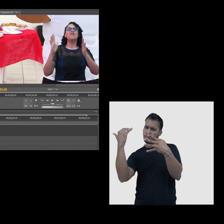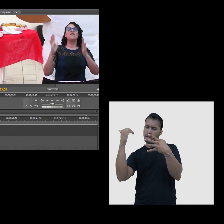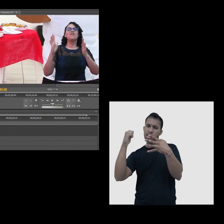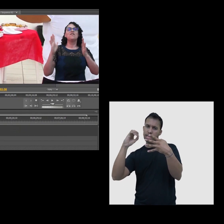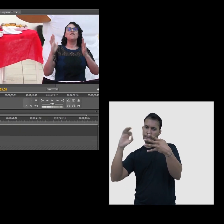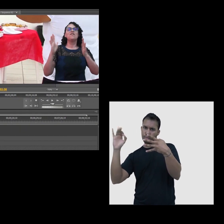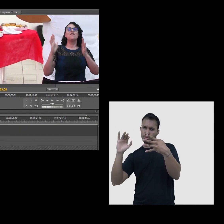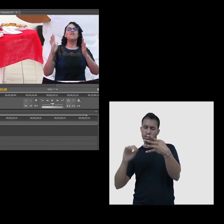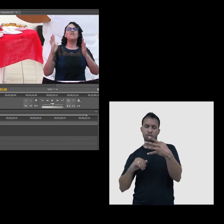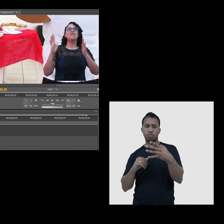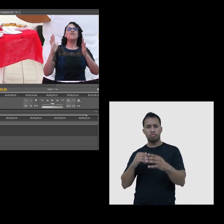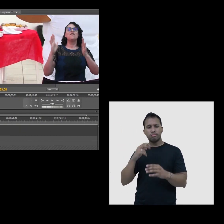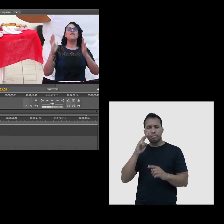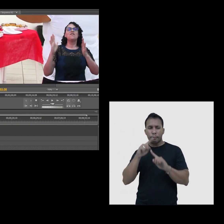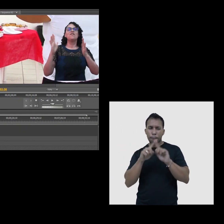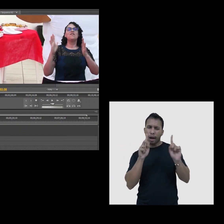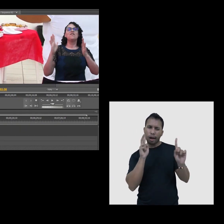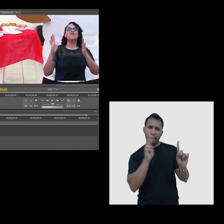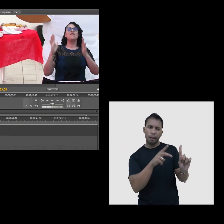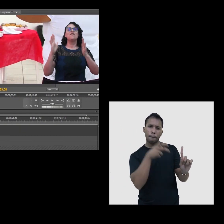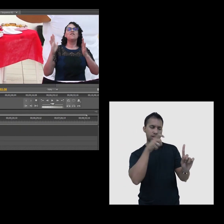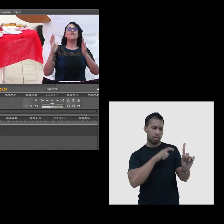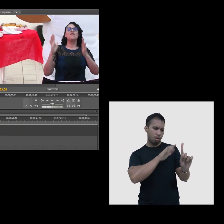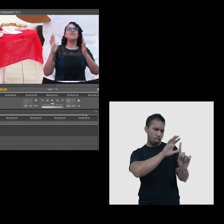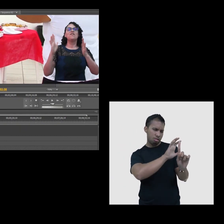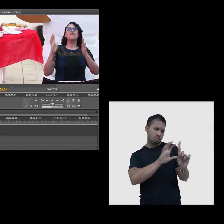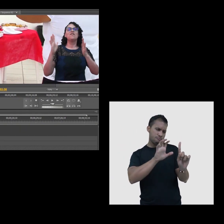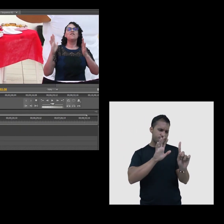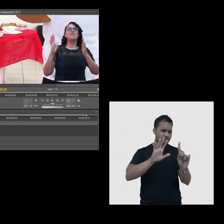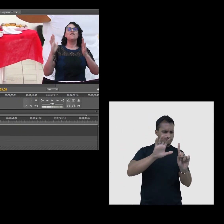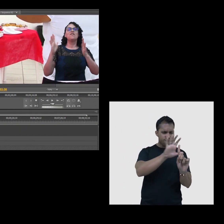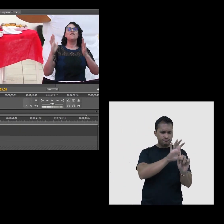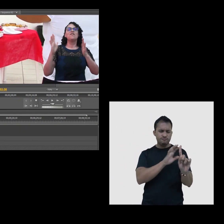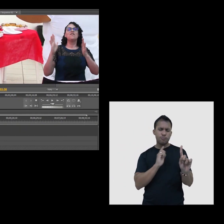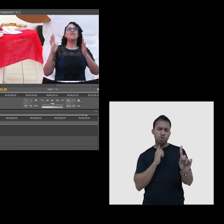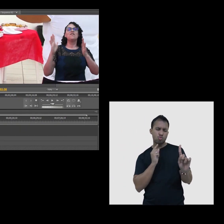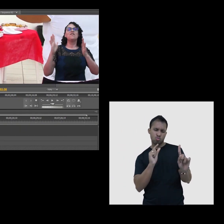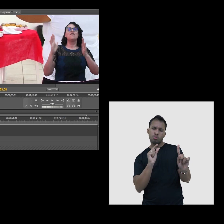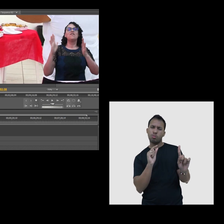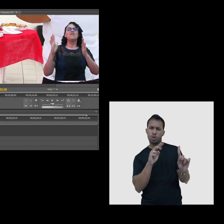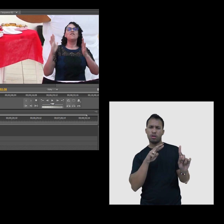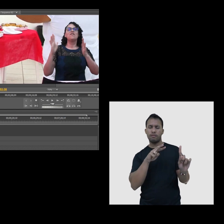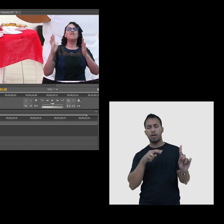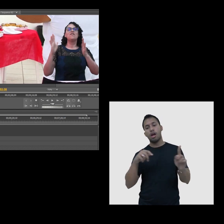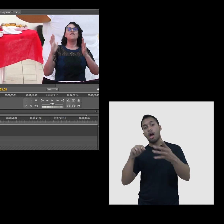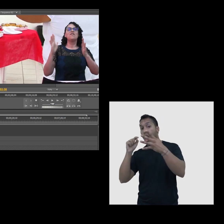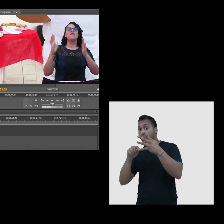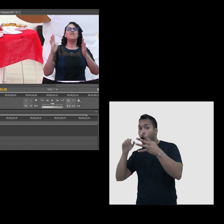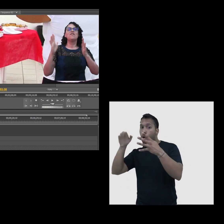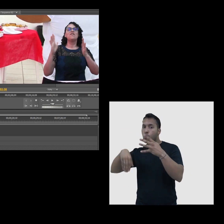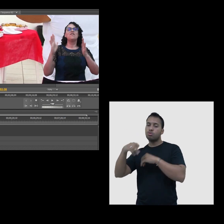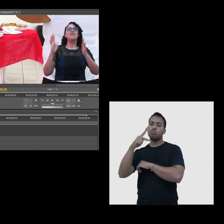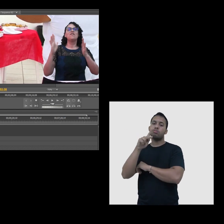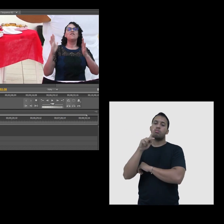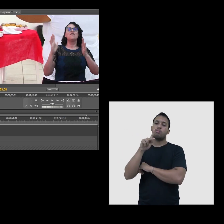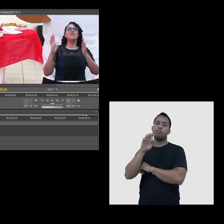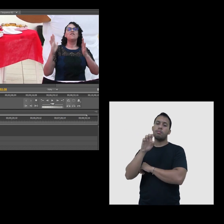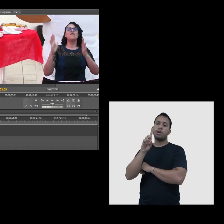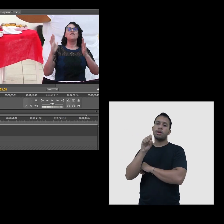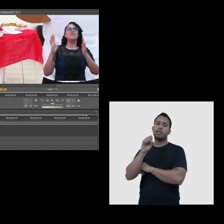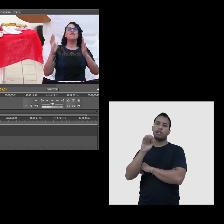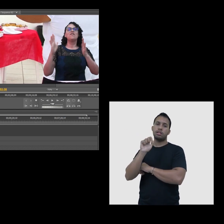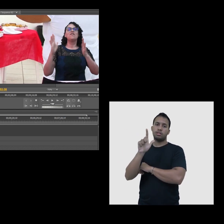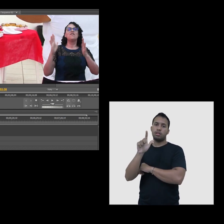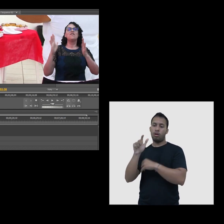para 100%, ainda não deu um resultado tão satisfatório. A gente vê que ainda tem umas manchinhas aqui, ó. Então eu vou para o último